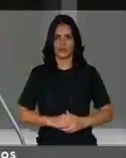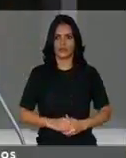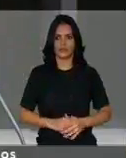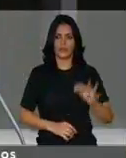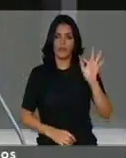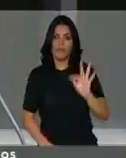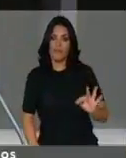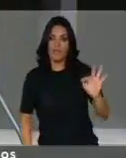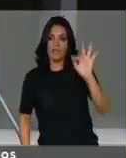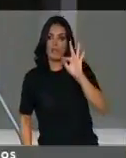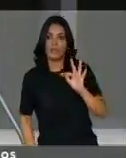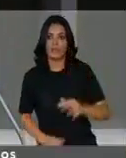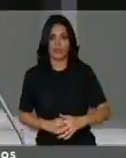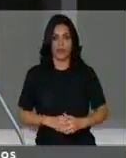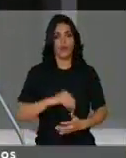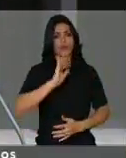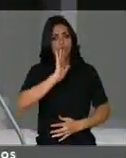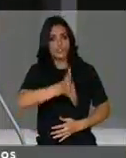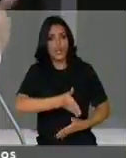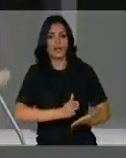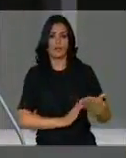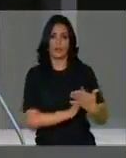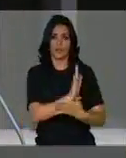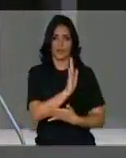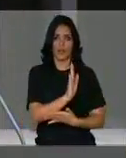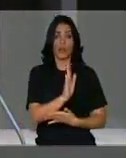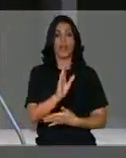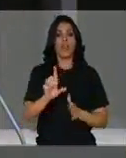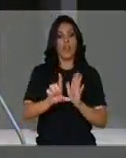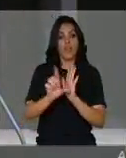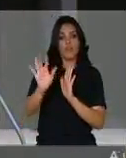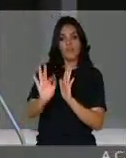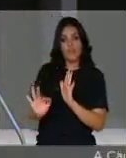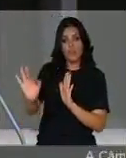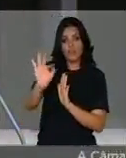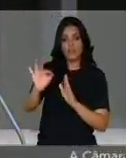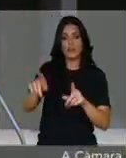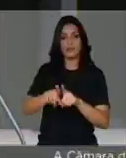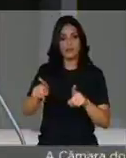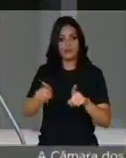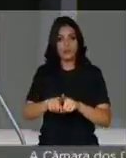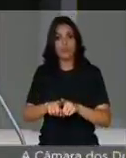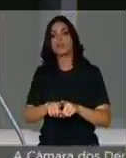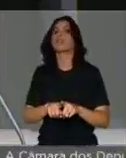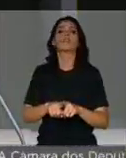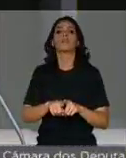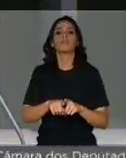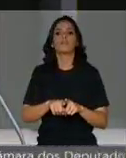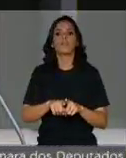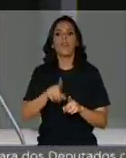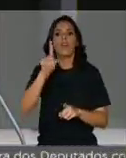legislação federal já vigente, e não só federal, como